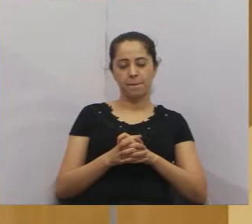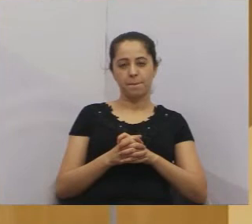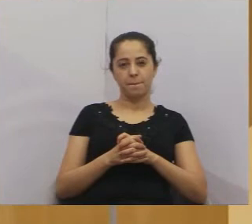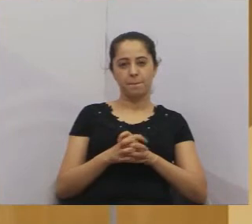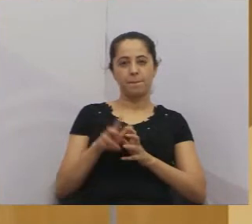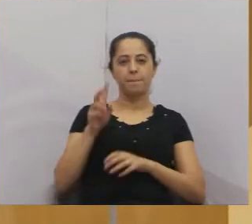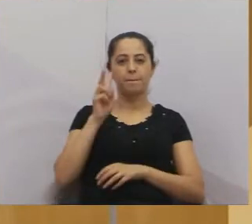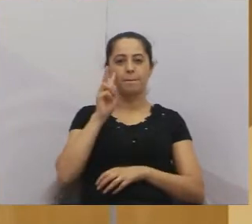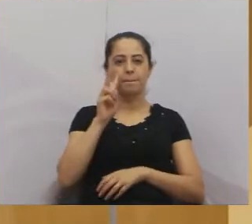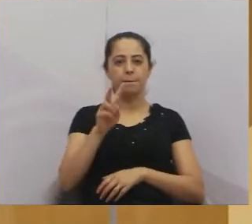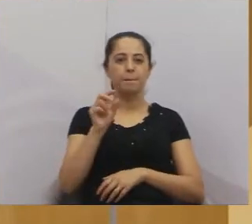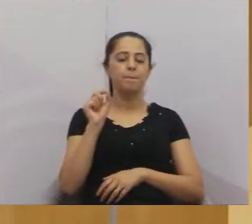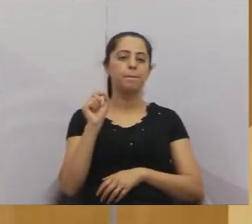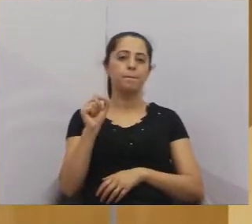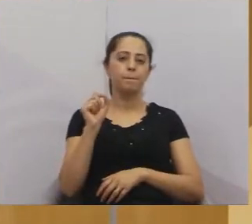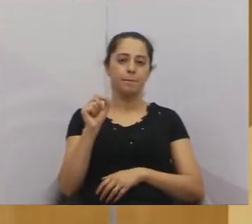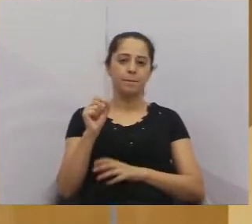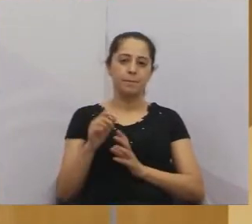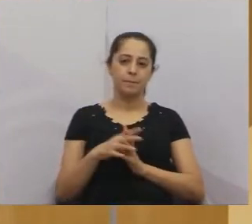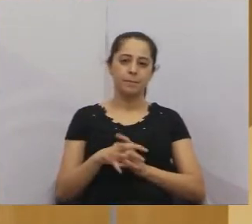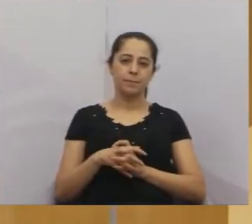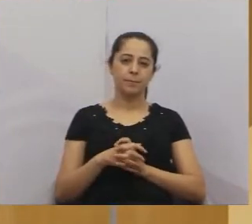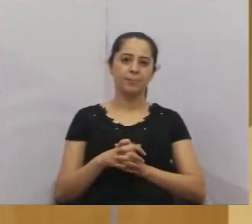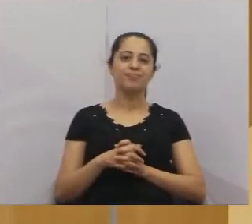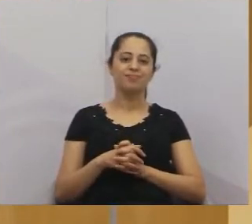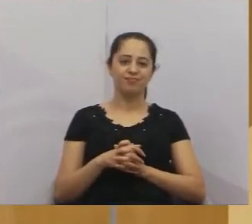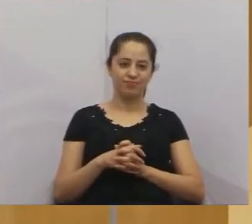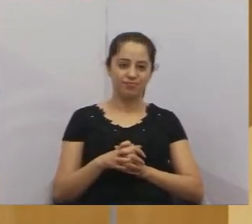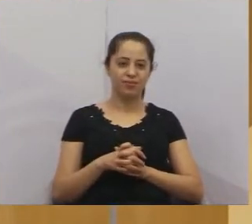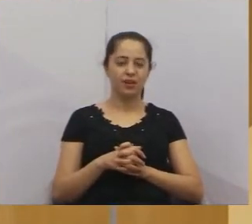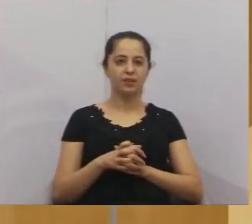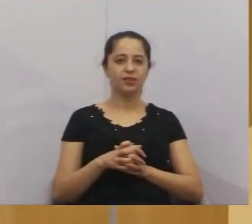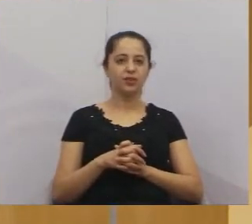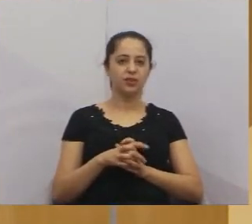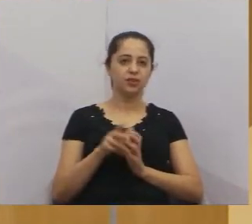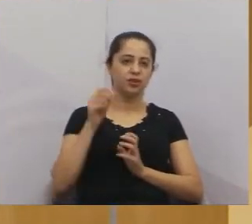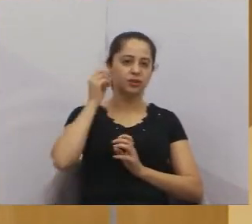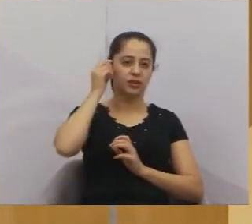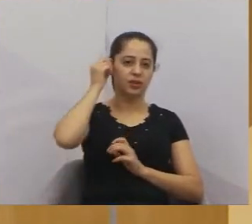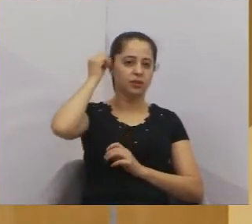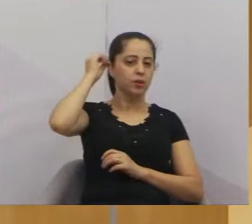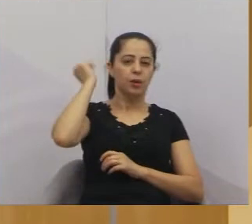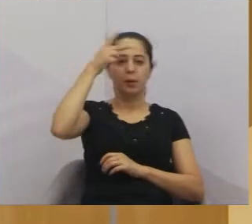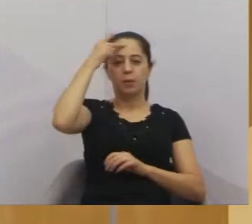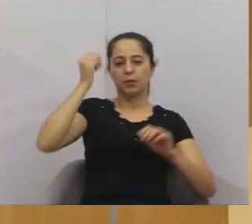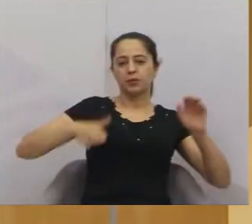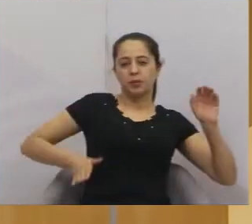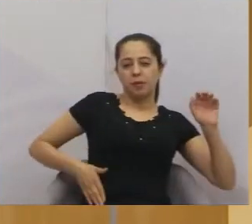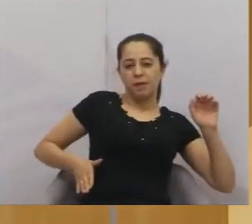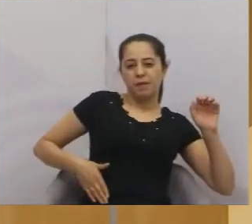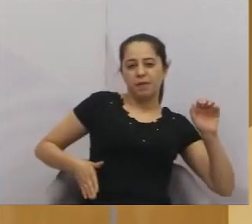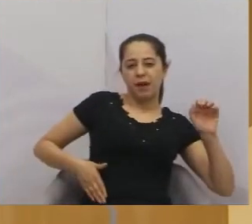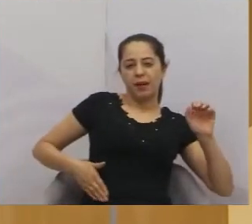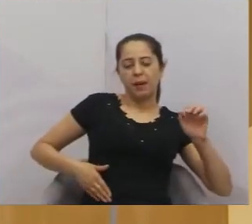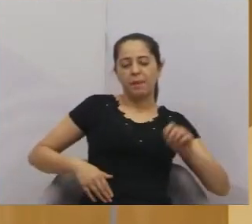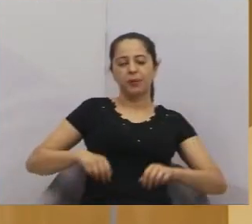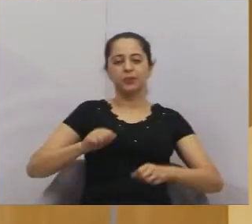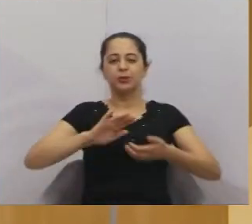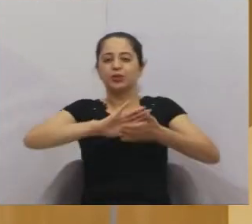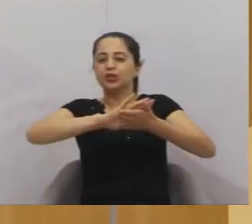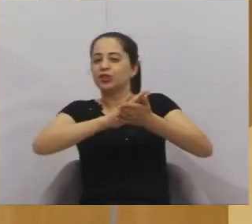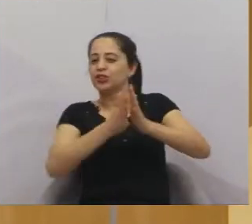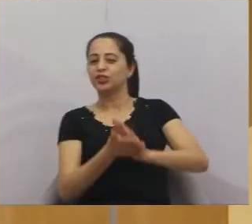nós presenciamos um ato de vandalismo no Educa Mais Parque Santo Antônio. O Educa Mais